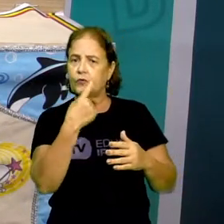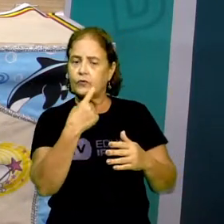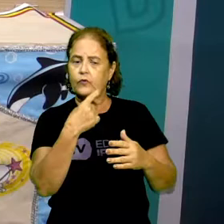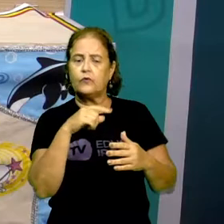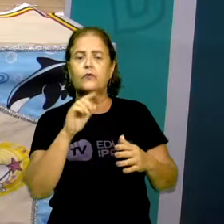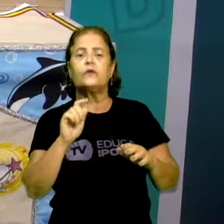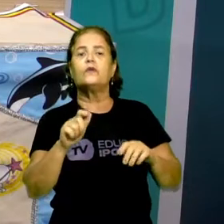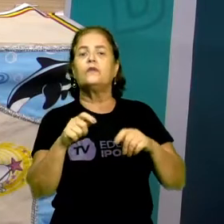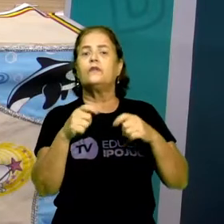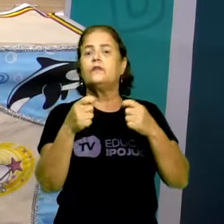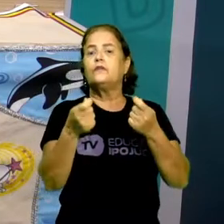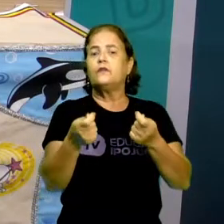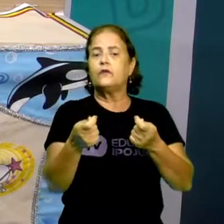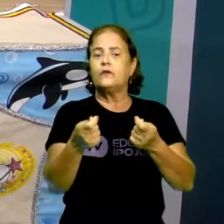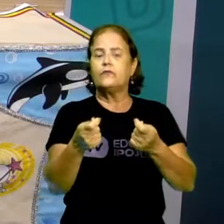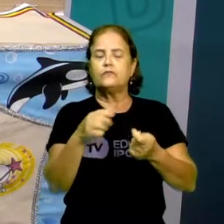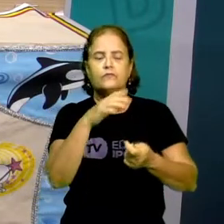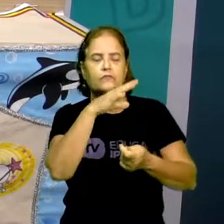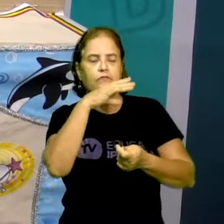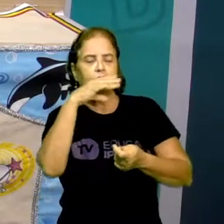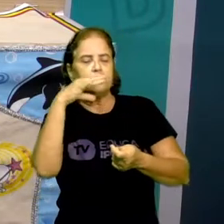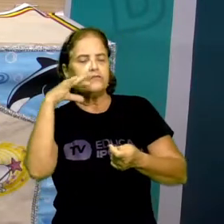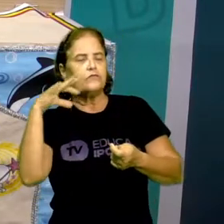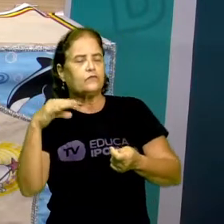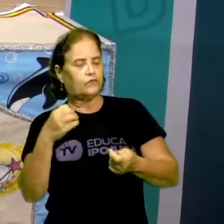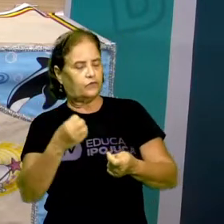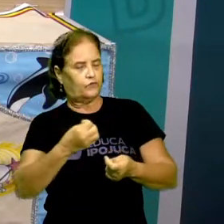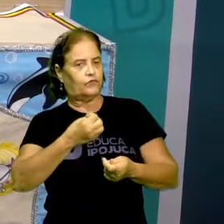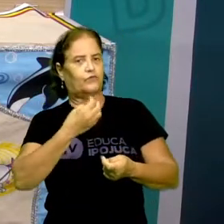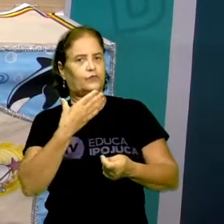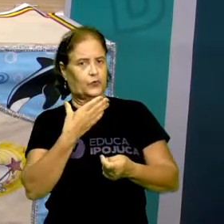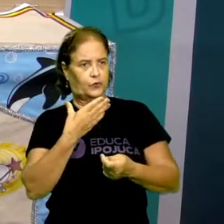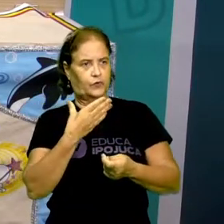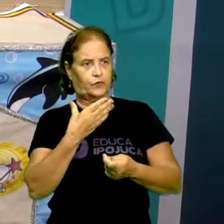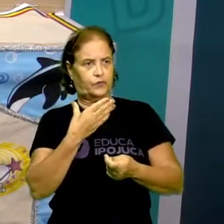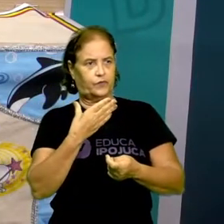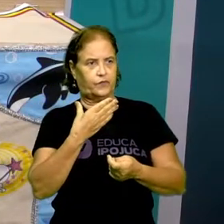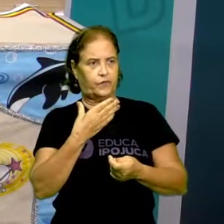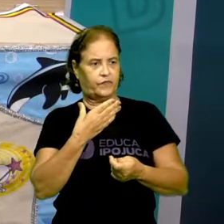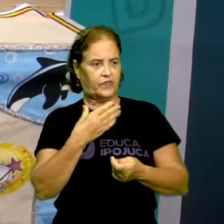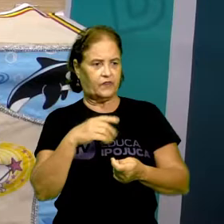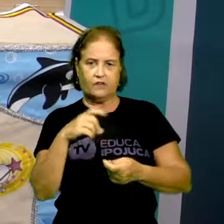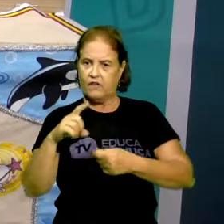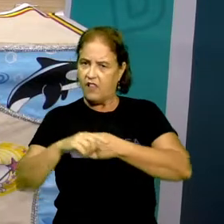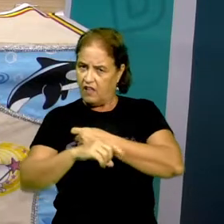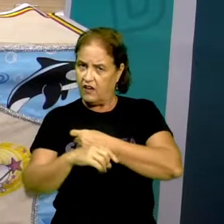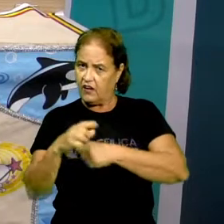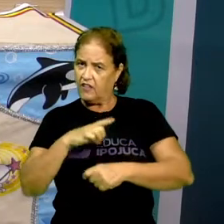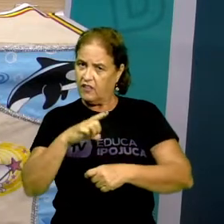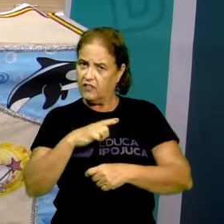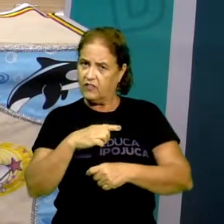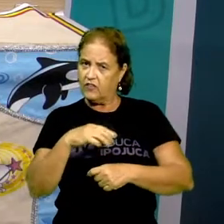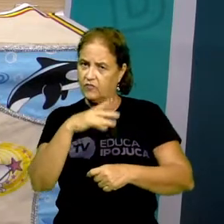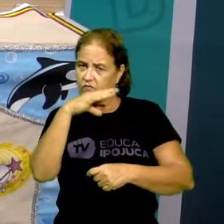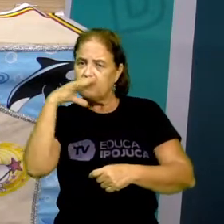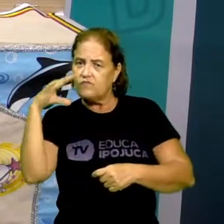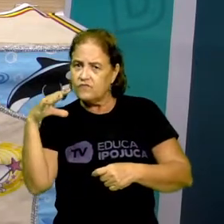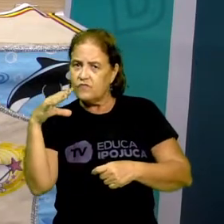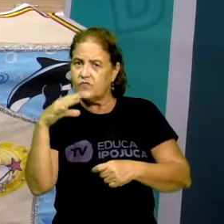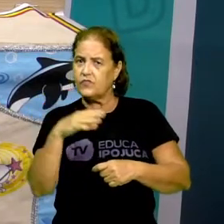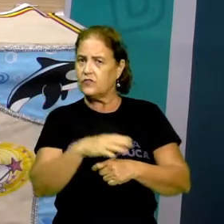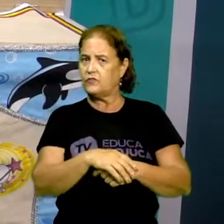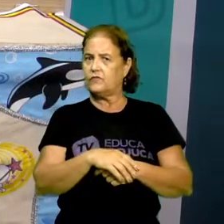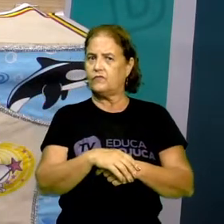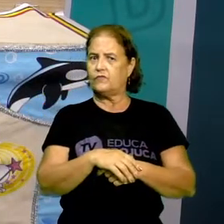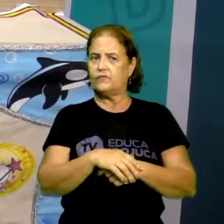que entendeu esse cheiro tão bom? E a largata tem cheiro, Leiturinha? É, vamos lá,